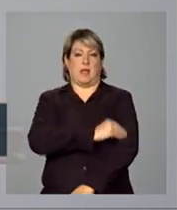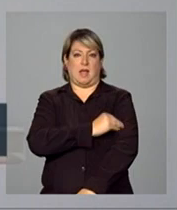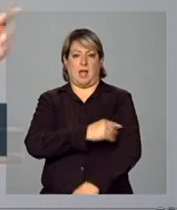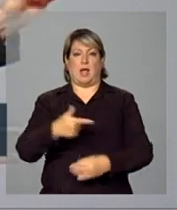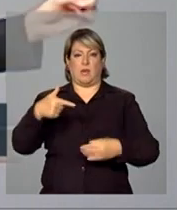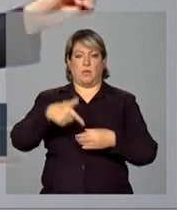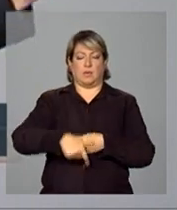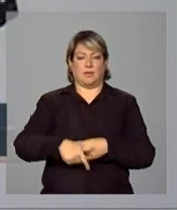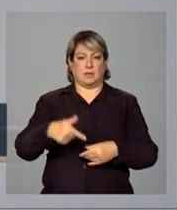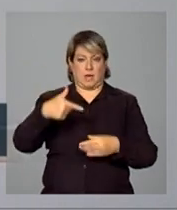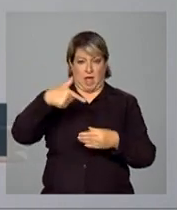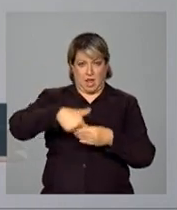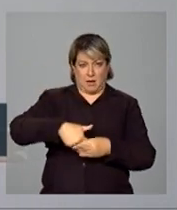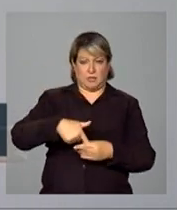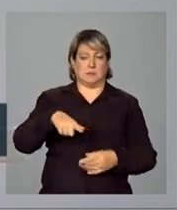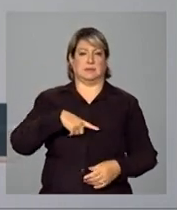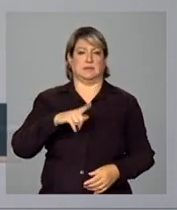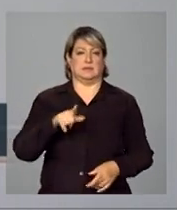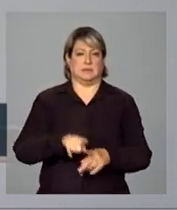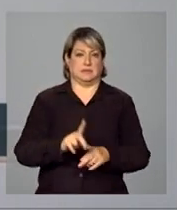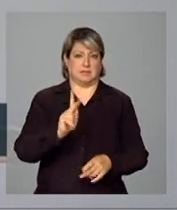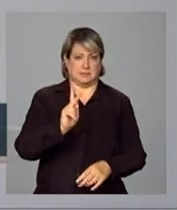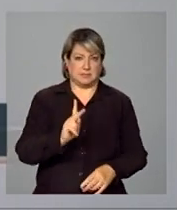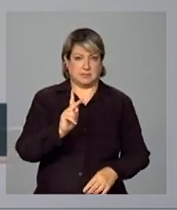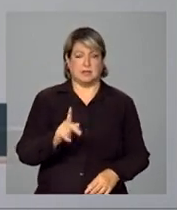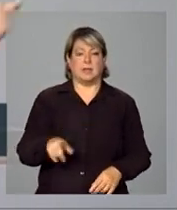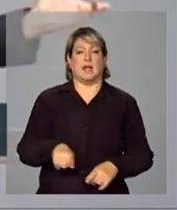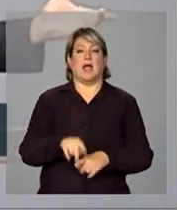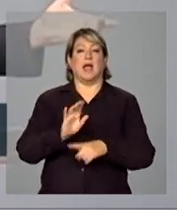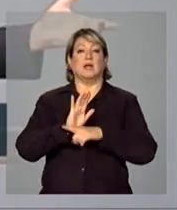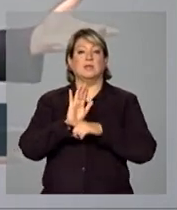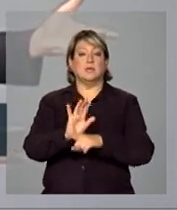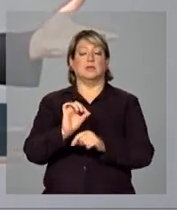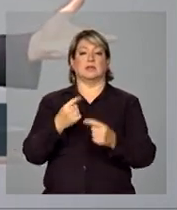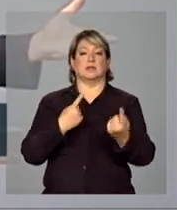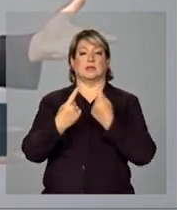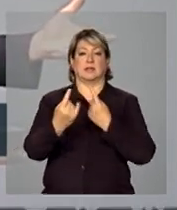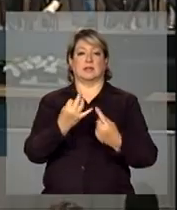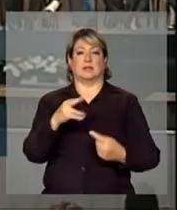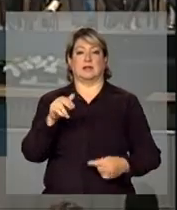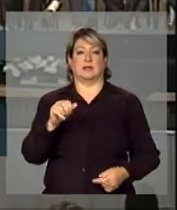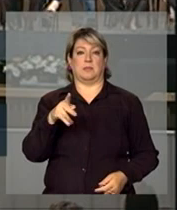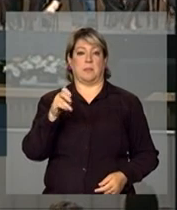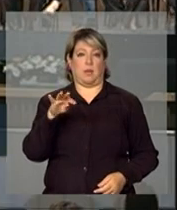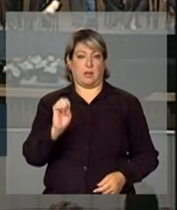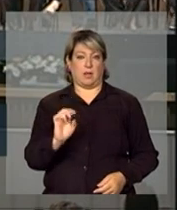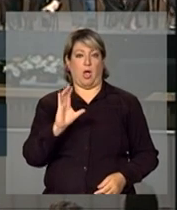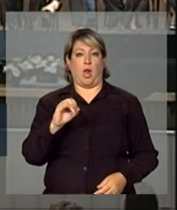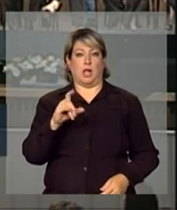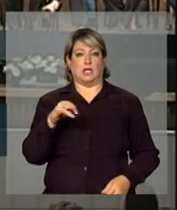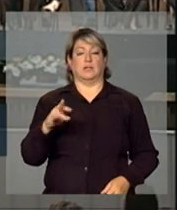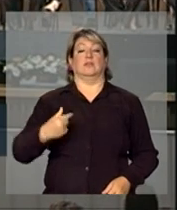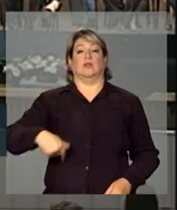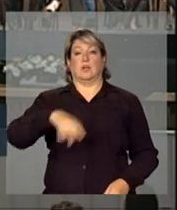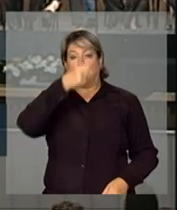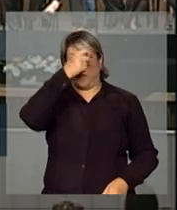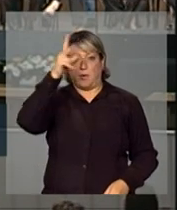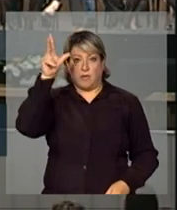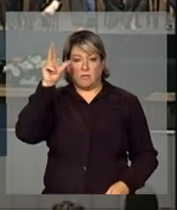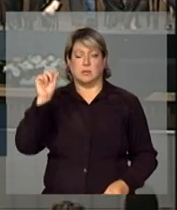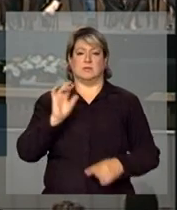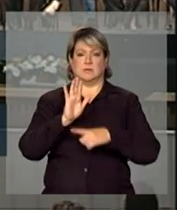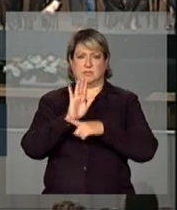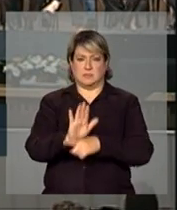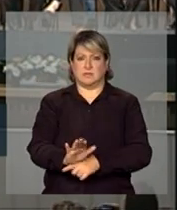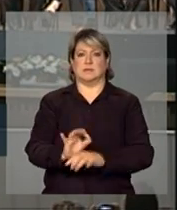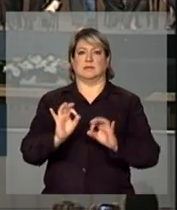ponta, para financiarmos também o transporte coletivo. É uma política de Robin Hood. Nós, prefeitos, estamos defendendo, sim,